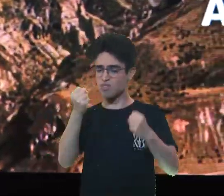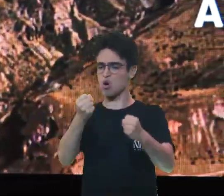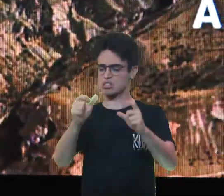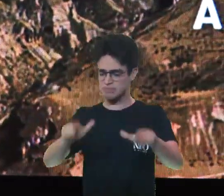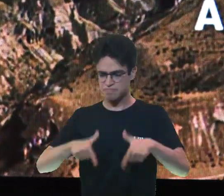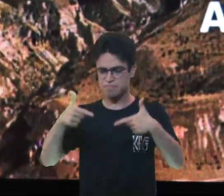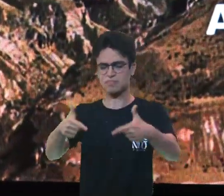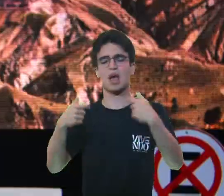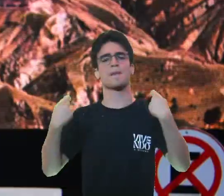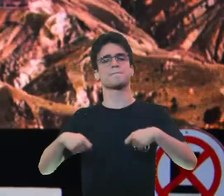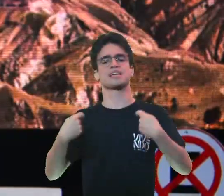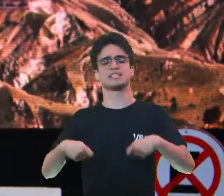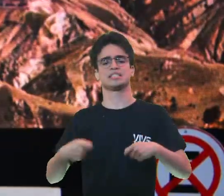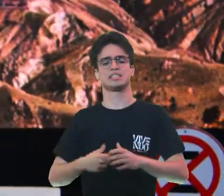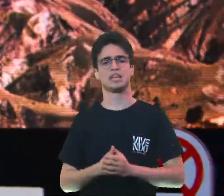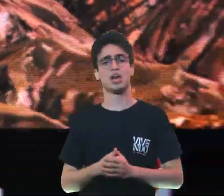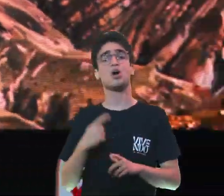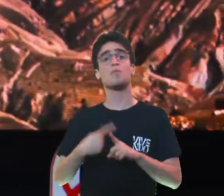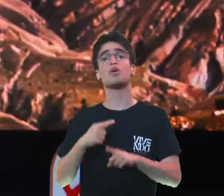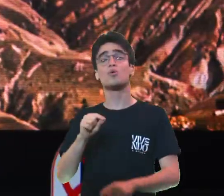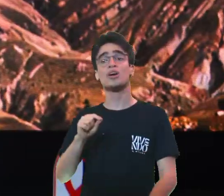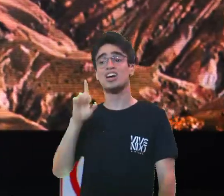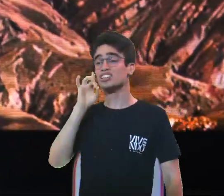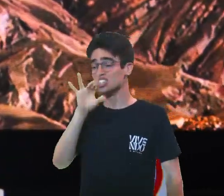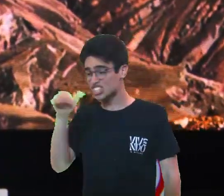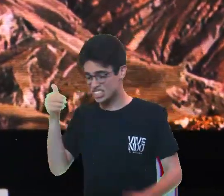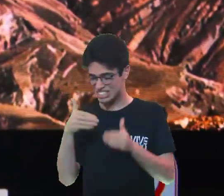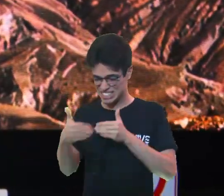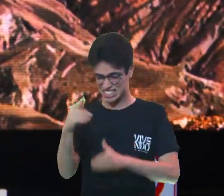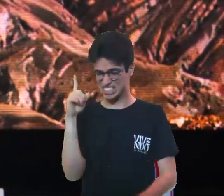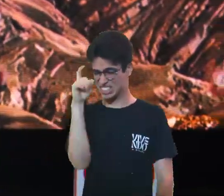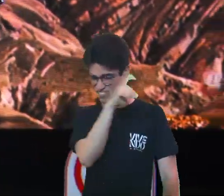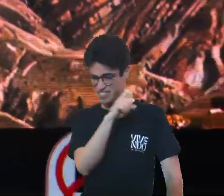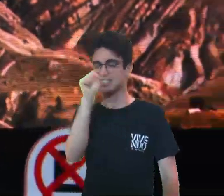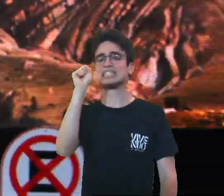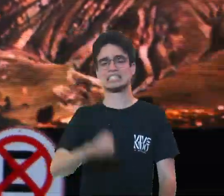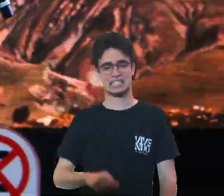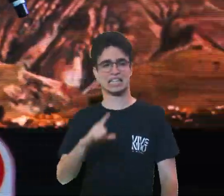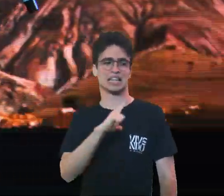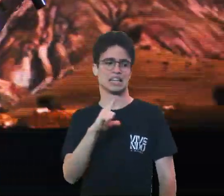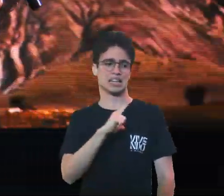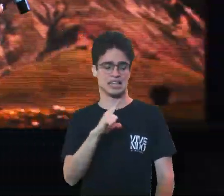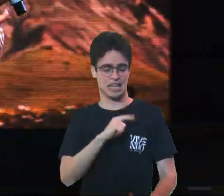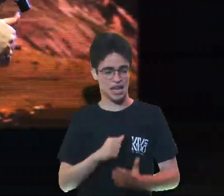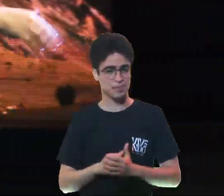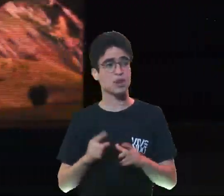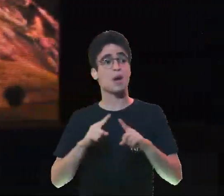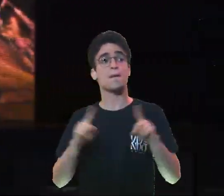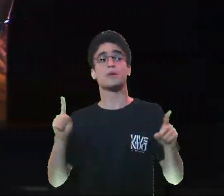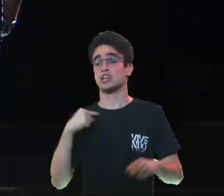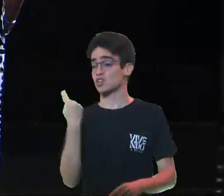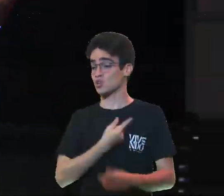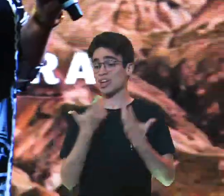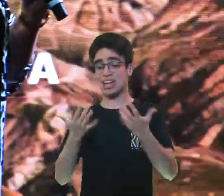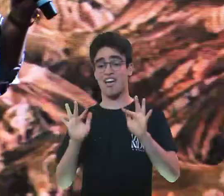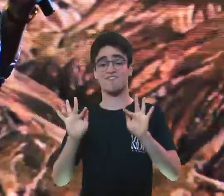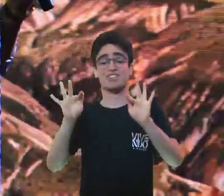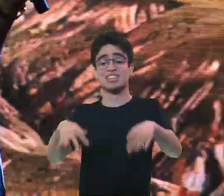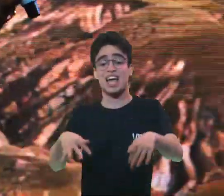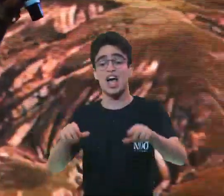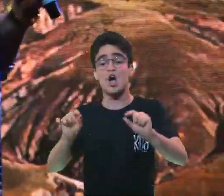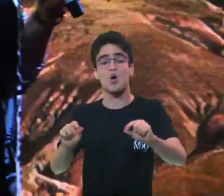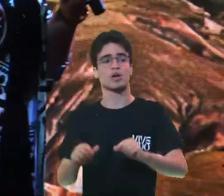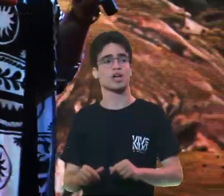porque os dias difíceis virão. E nós queremos terminar os nossos dias sem nenhuma coleção